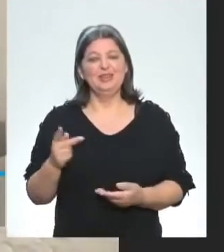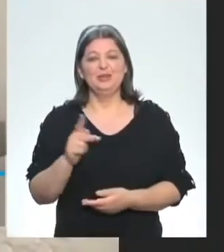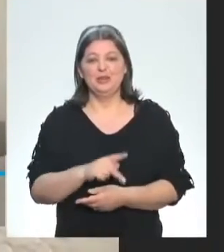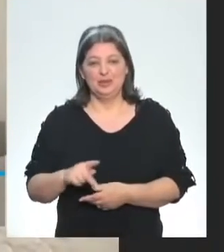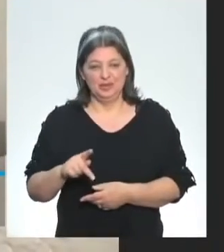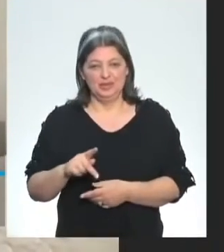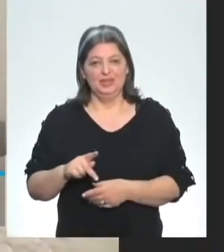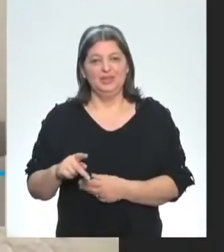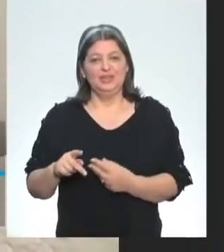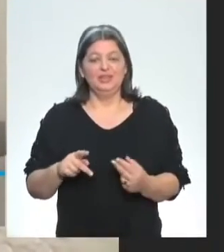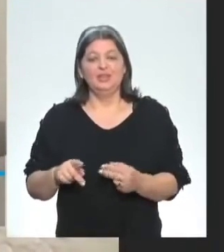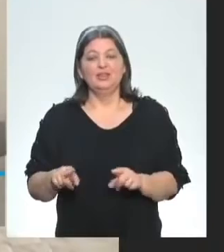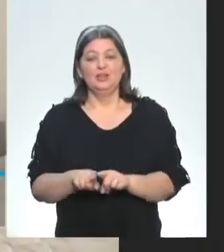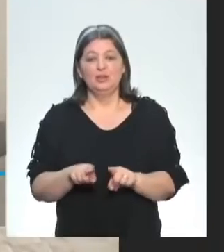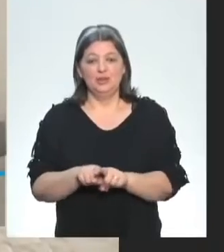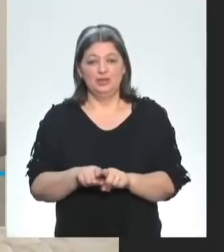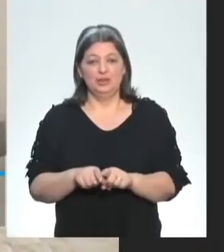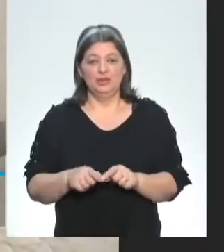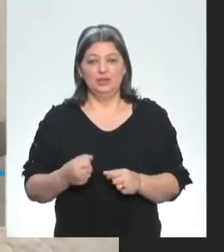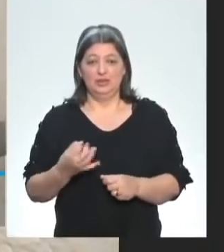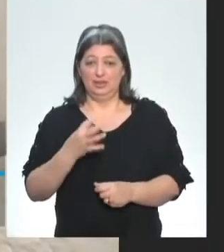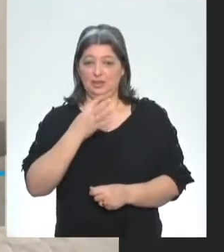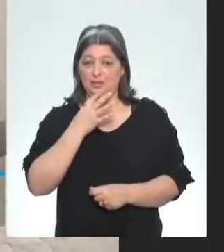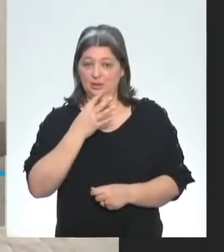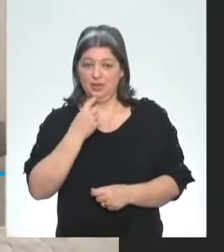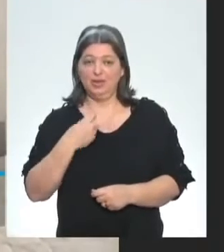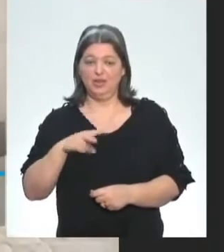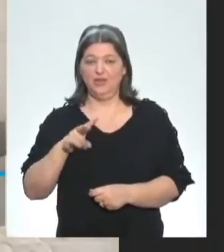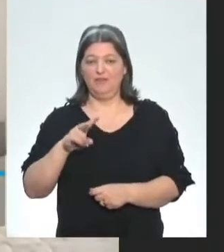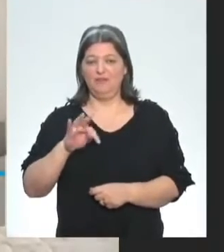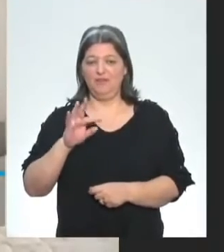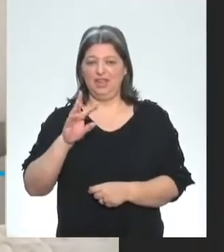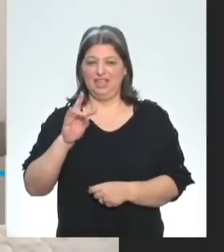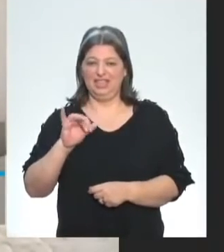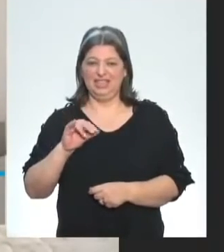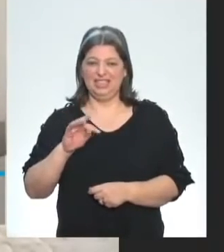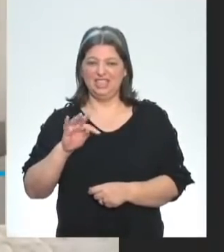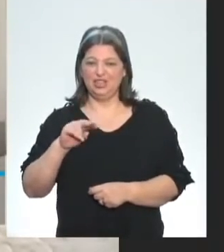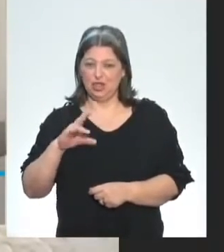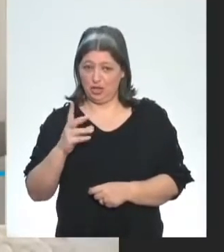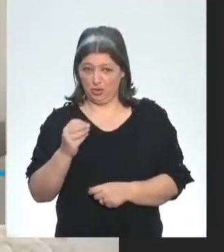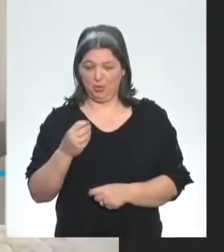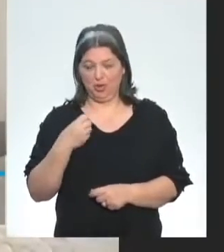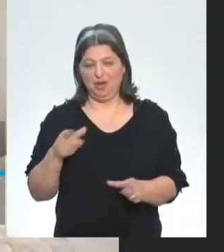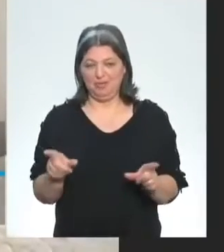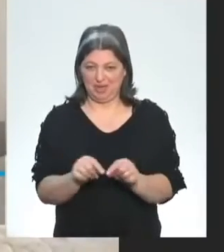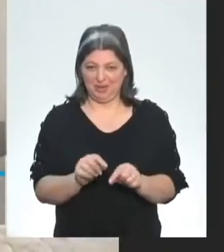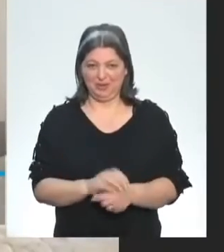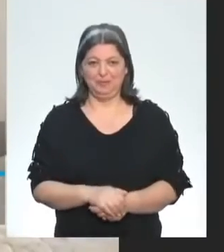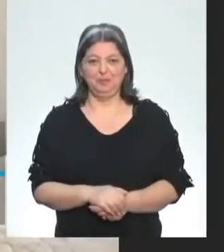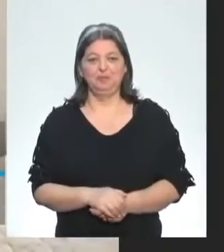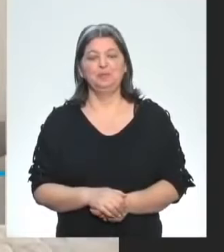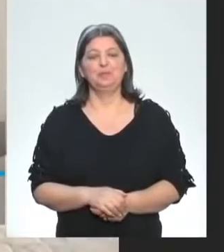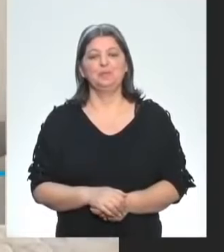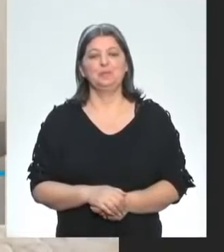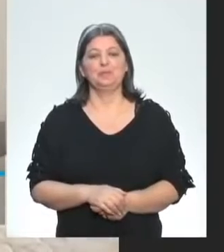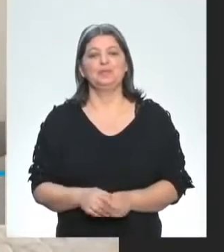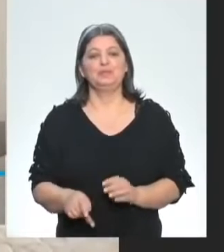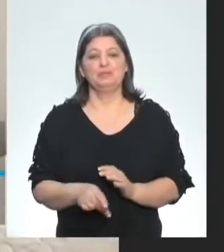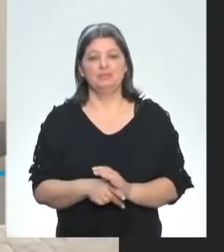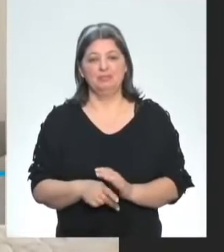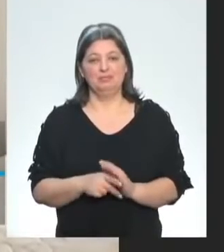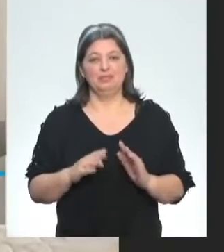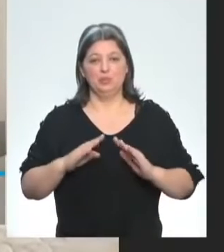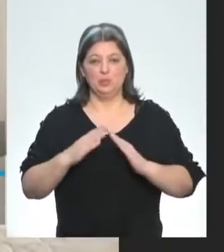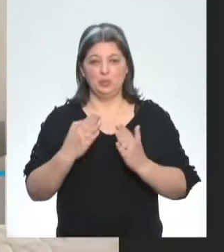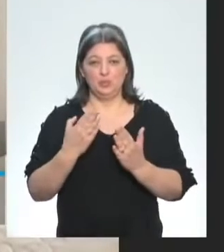tarde, professora Vivi. Então, gente, para quem me conhece, eu sou o Vitinho, mas para quem não me conhece, vou me apresentar melhor para vocês. Eu sou o Vitor Hugo do Santos Rocha, da